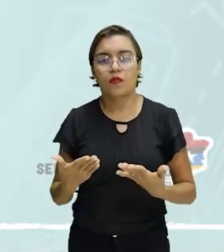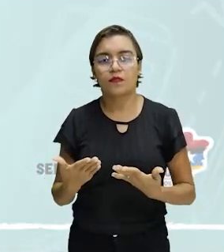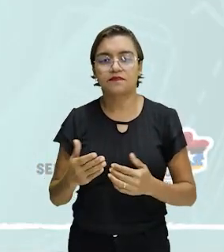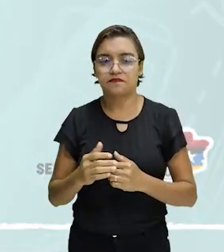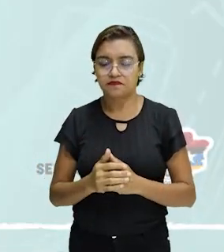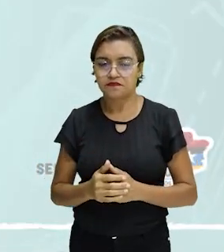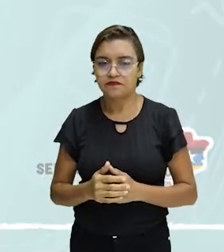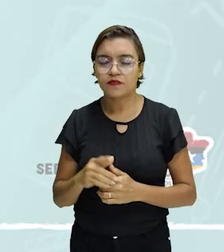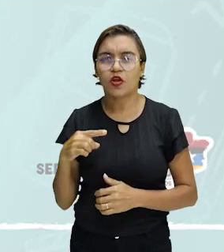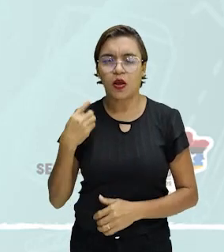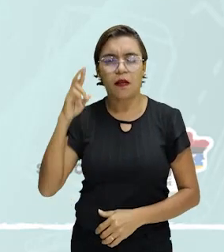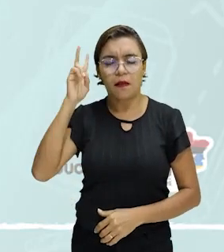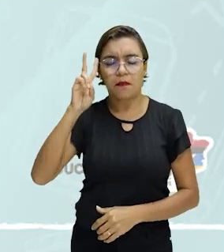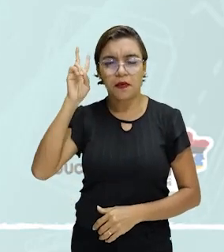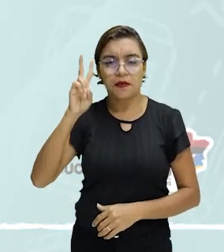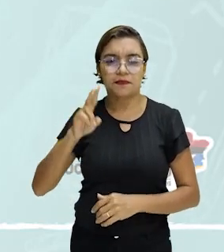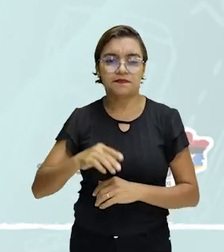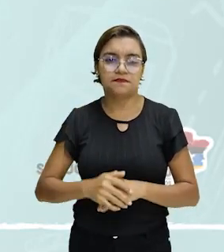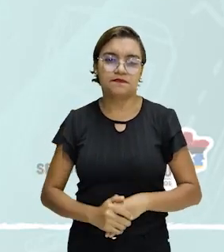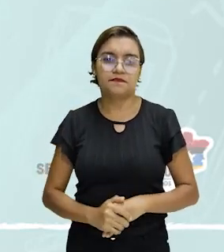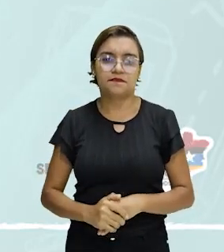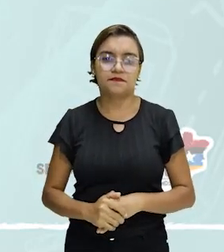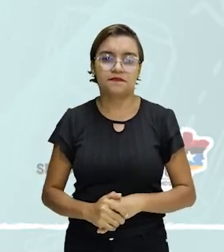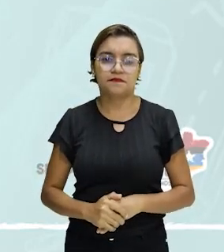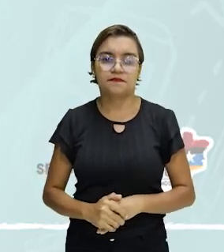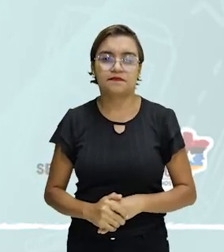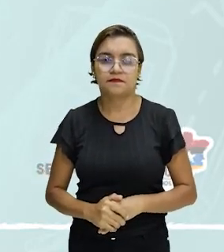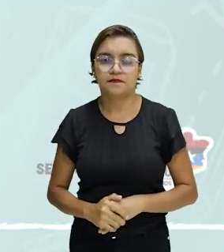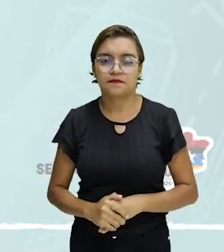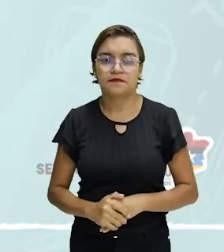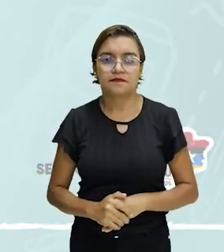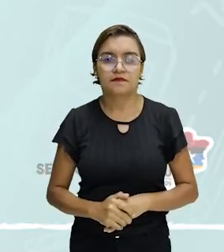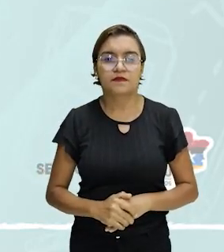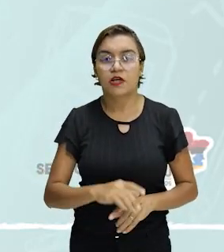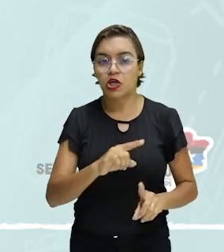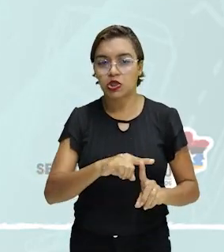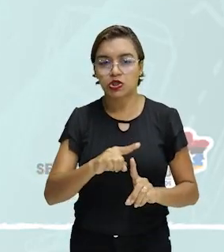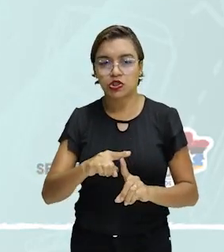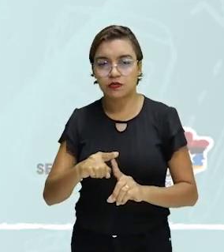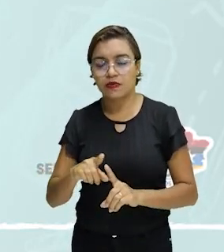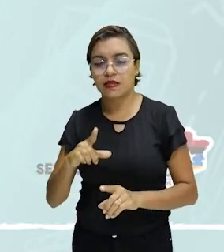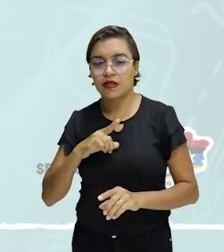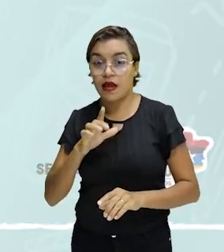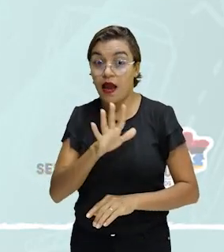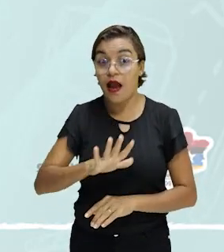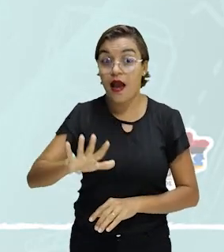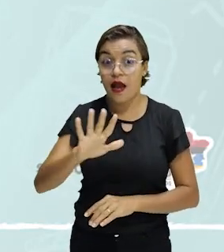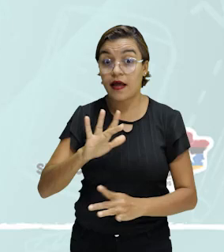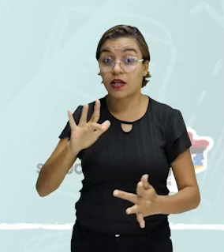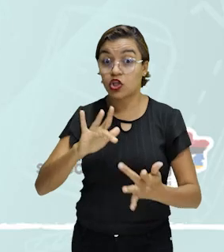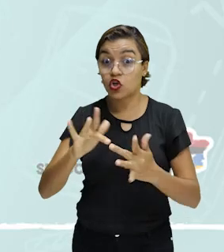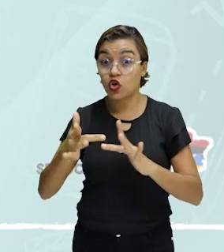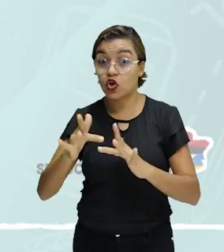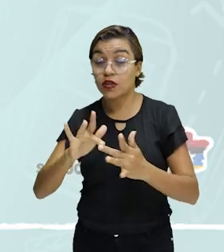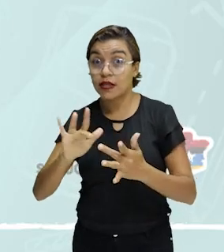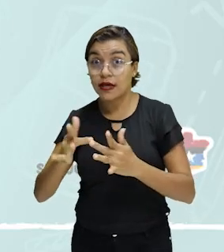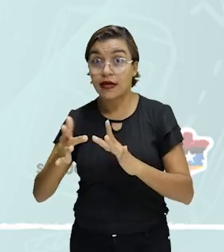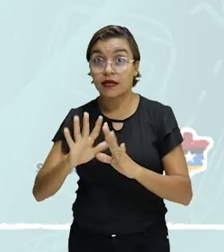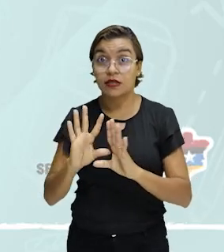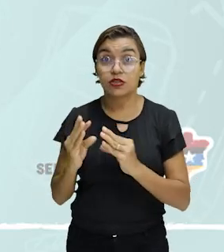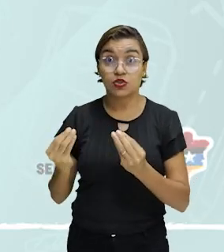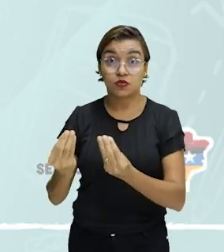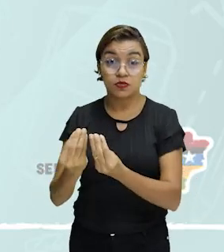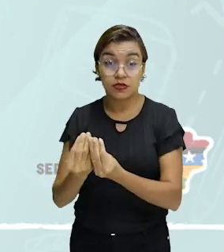recordar rapidamente. Olha só. Os fatores são a área de contato entre os reagentes, certo? A